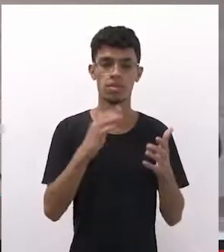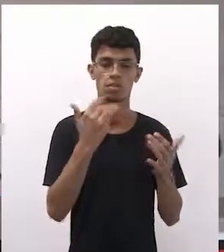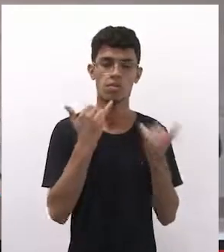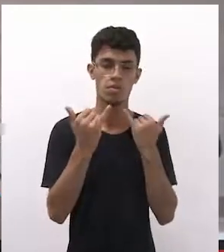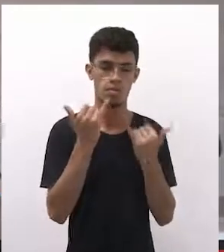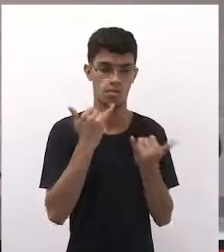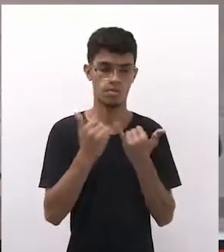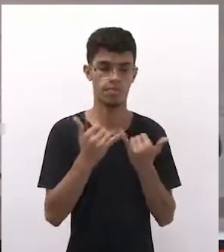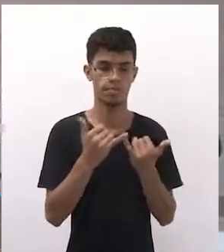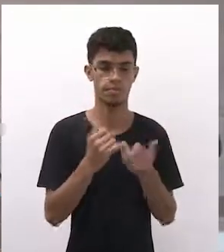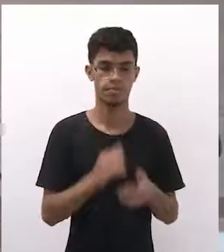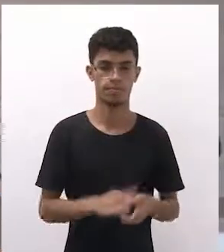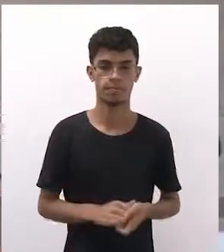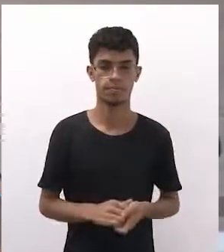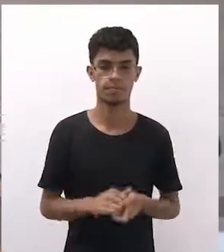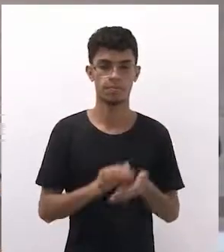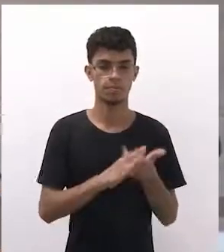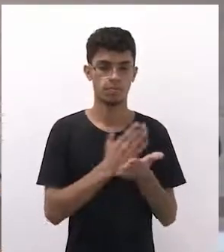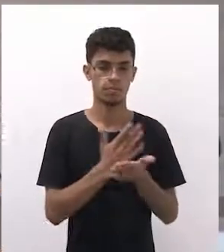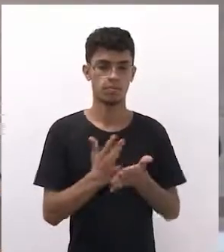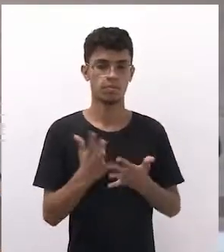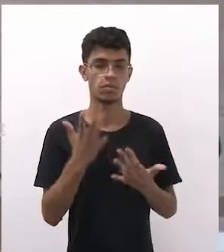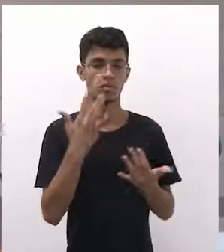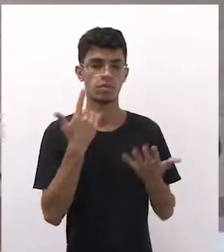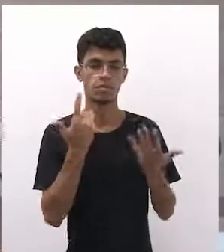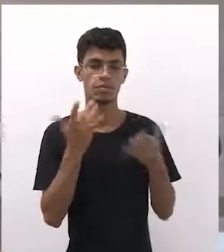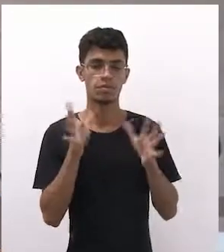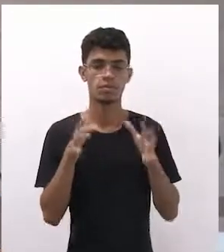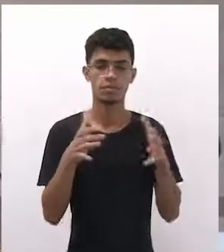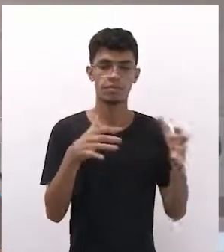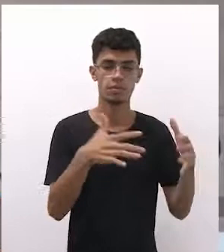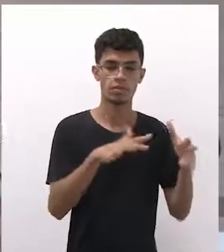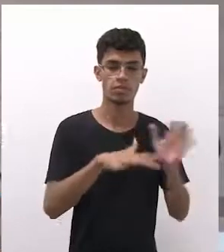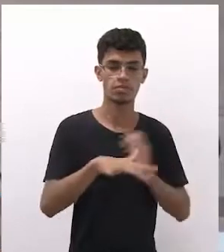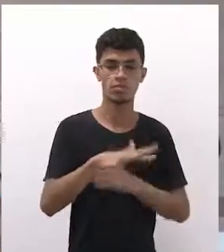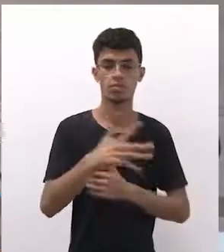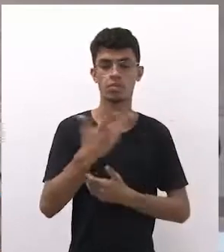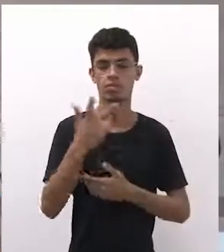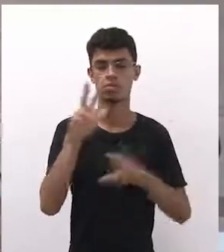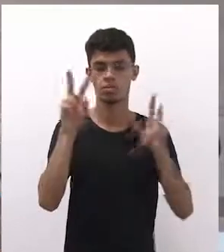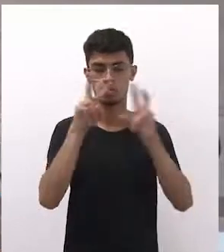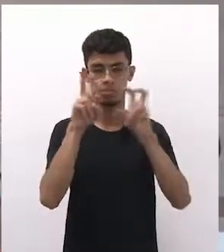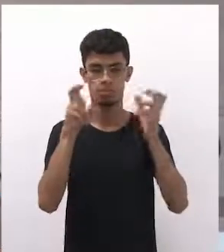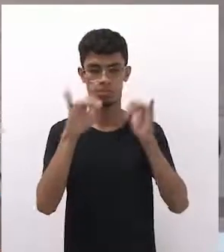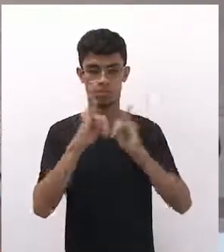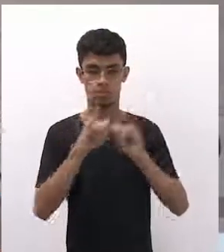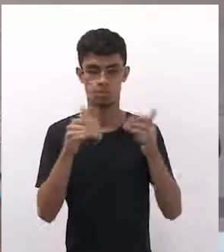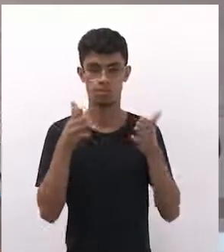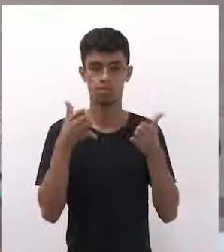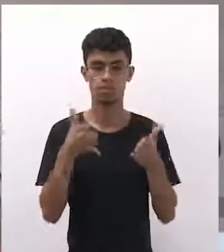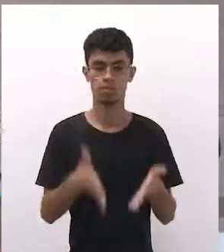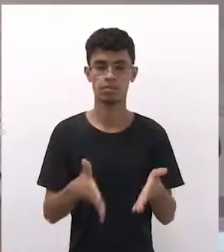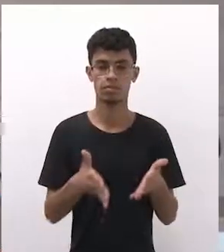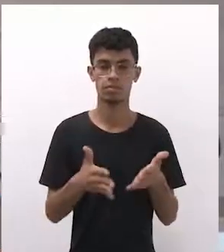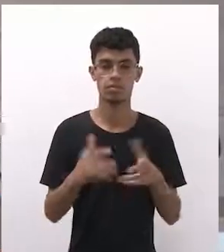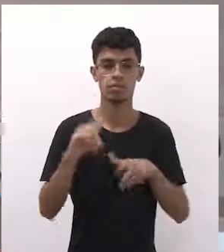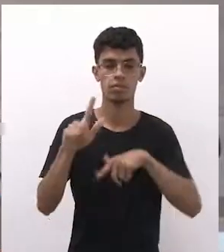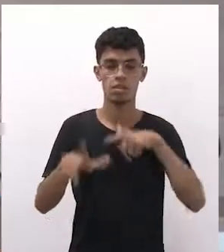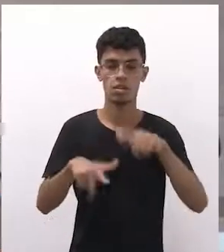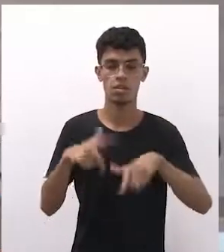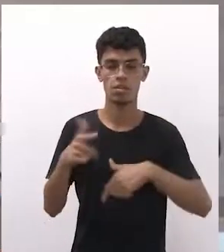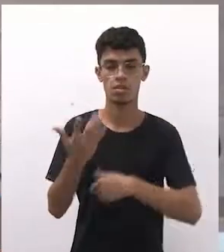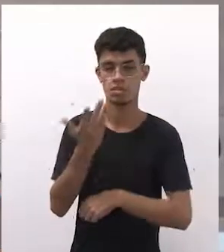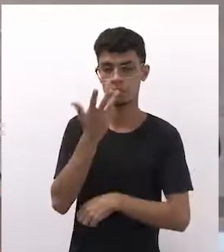dúvida. Em alguns casos específicos, principalmente no que eu vou tratar agora da questão do trabalho